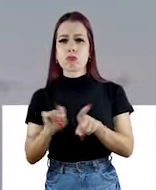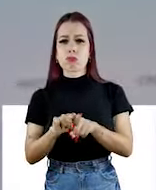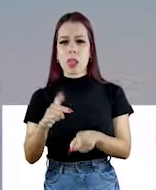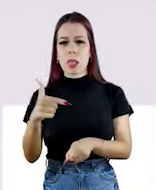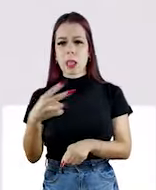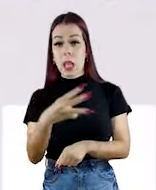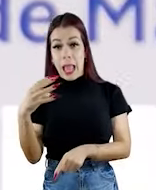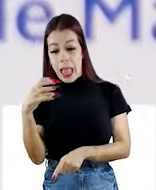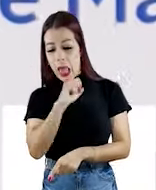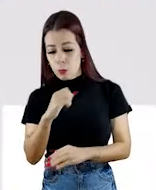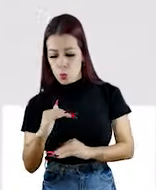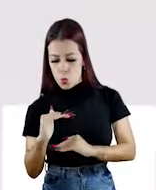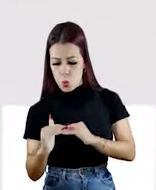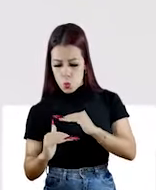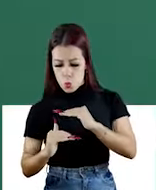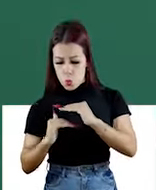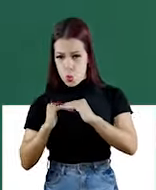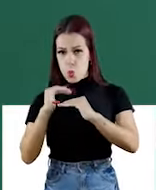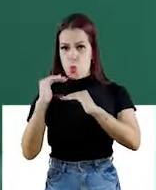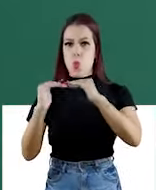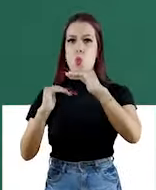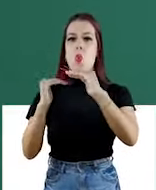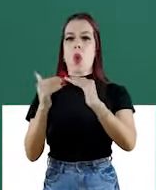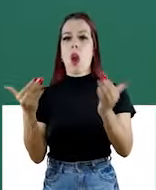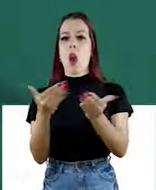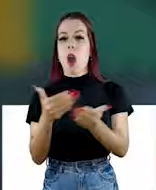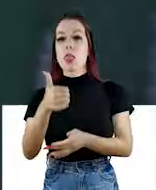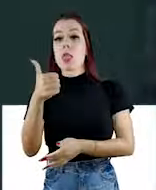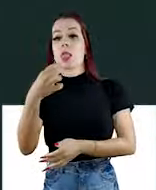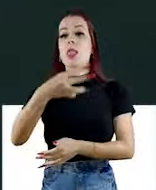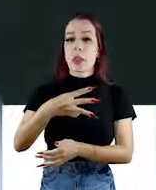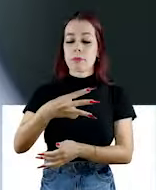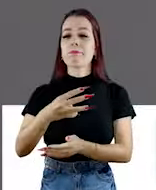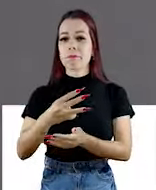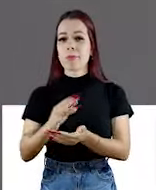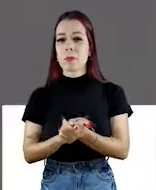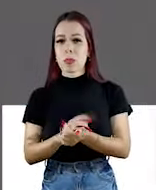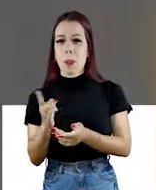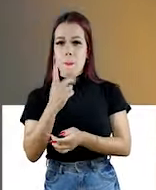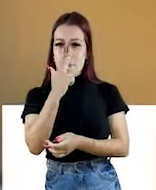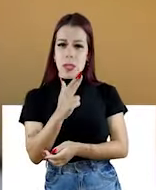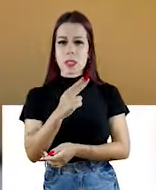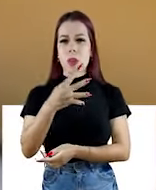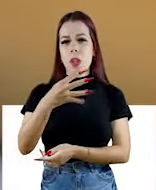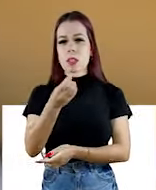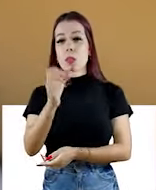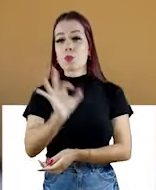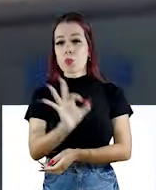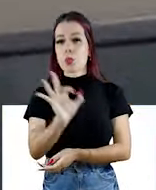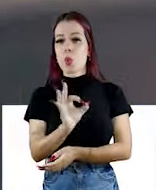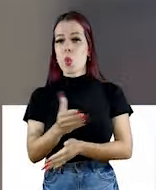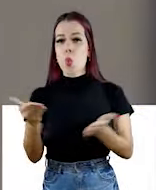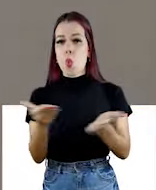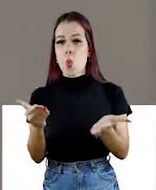23ª colocação de agilidade de registro de empresas e ganhamos 10 posições, estamos em 13ª. O que nós tínhamos em média de 40,